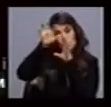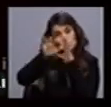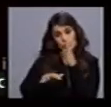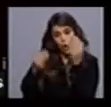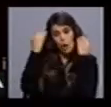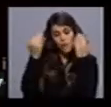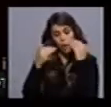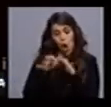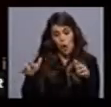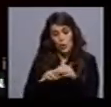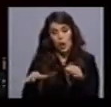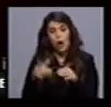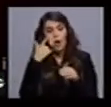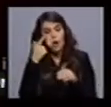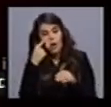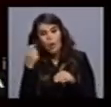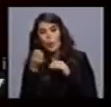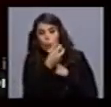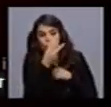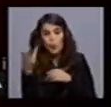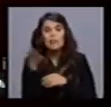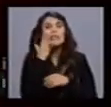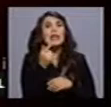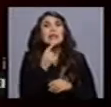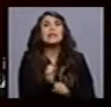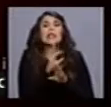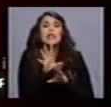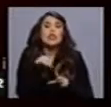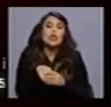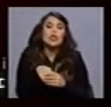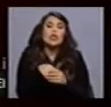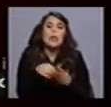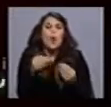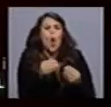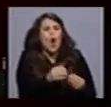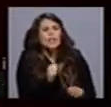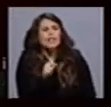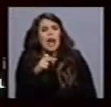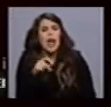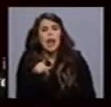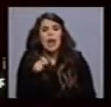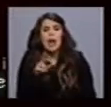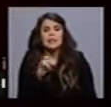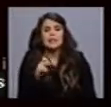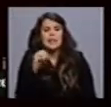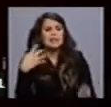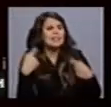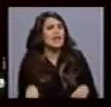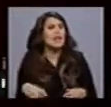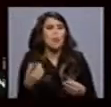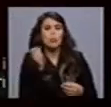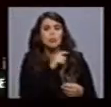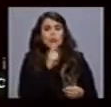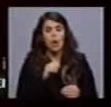várias simulações para tentar perceber como é que, dentro de um enxame de galáxias, é possível existir uma bolha, uma